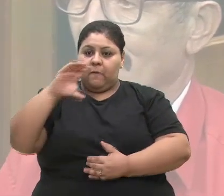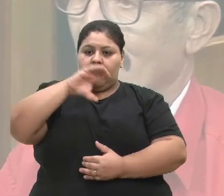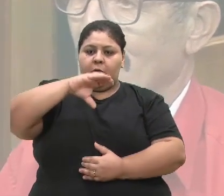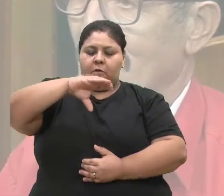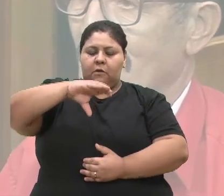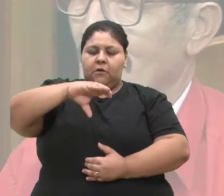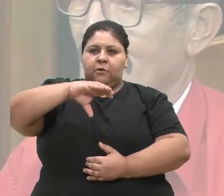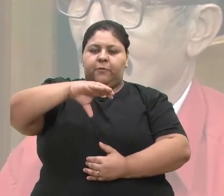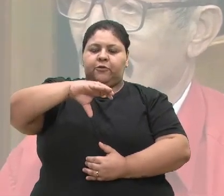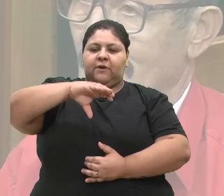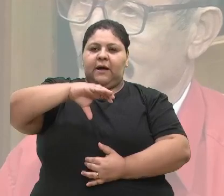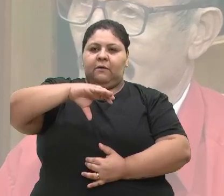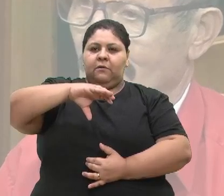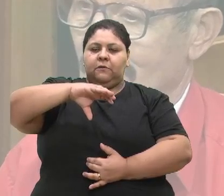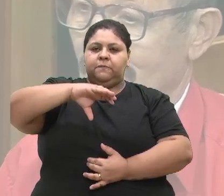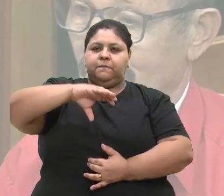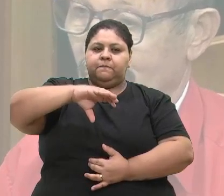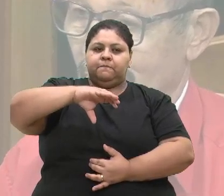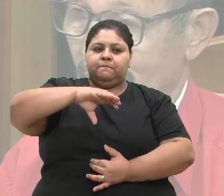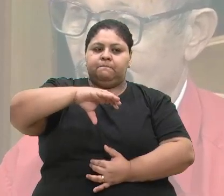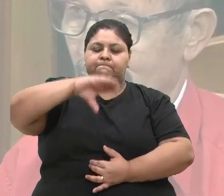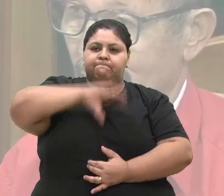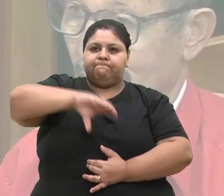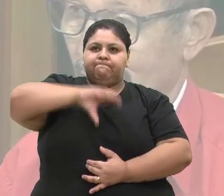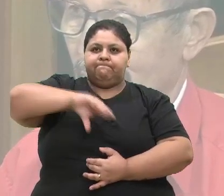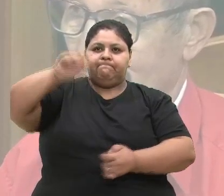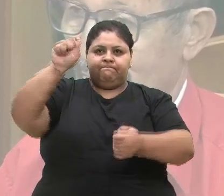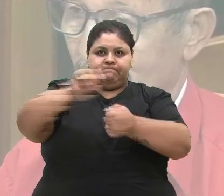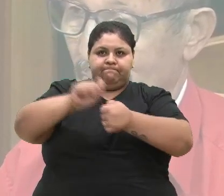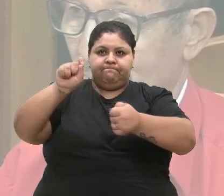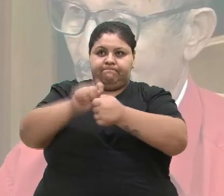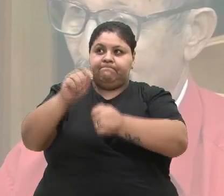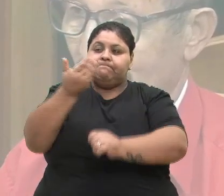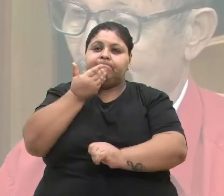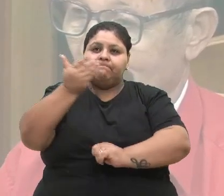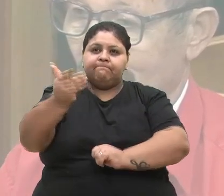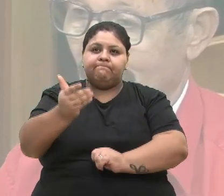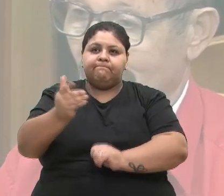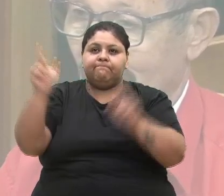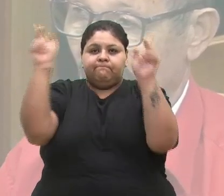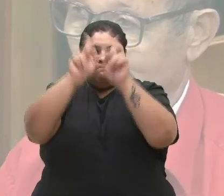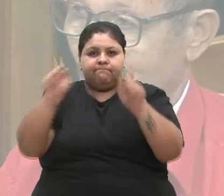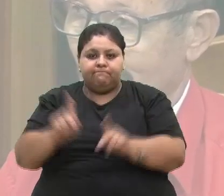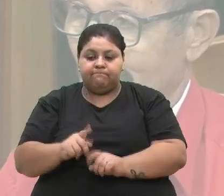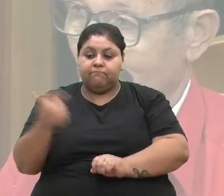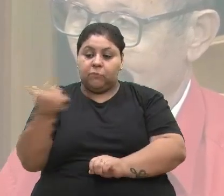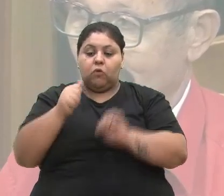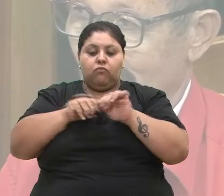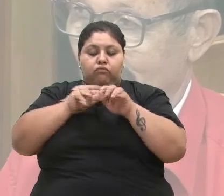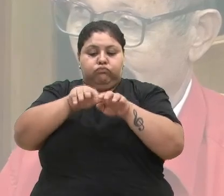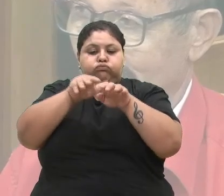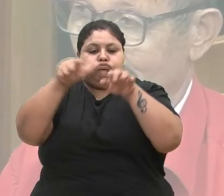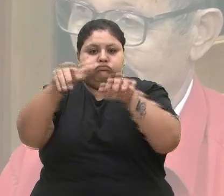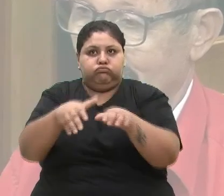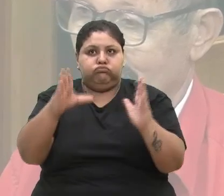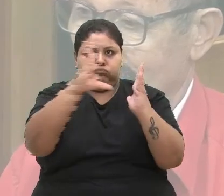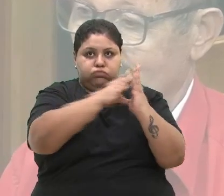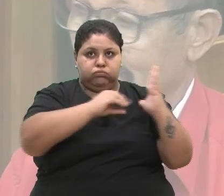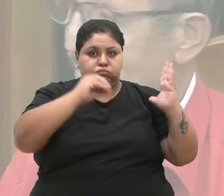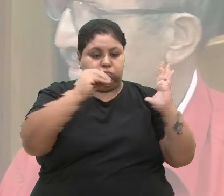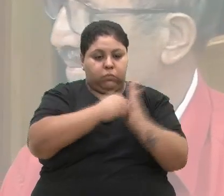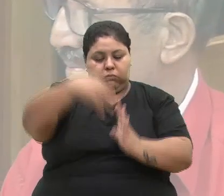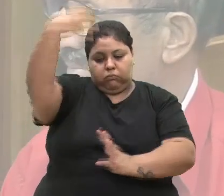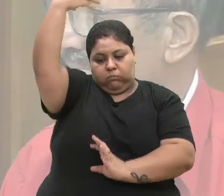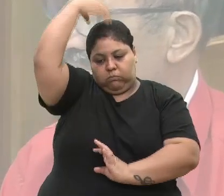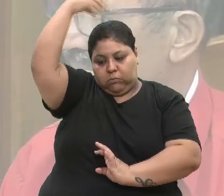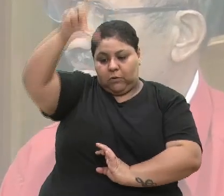a paz reinasse em seu país. Nos primeiros festejos, os peregrinos carregavam uma cópia da coroa do império, que tinha